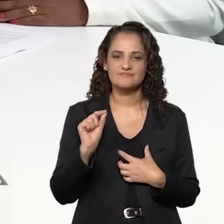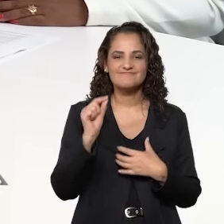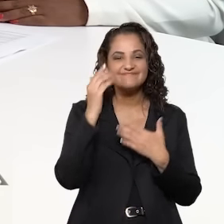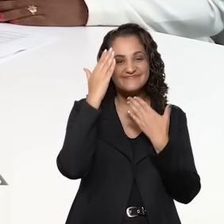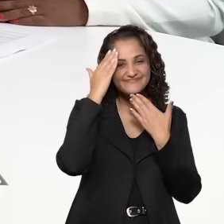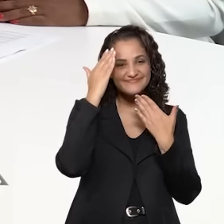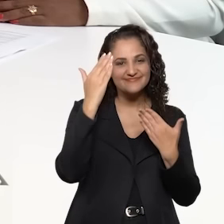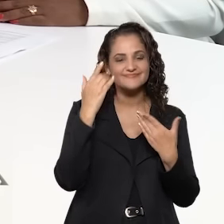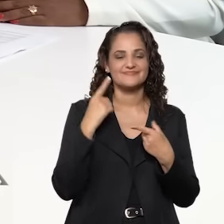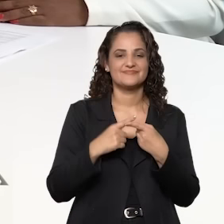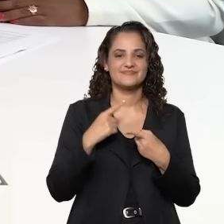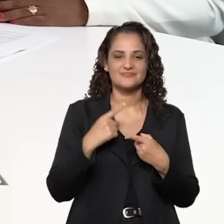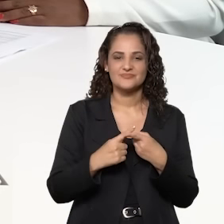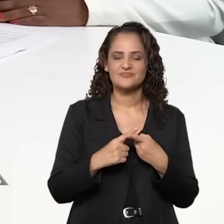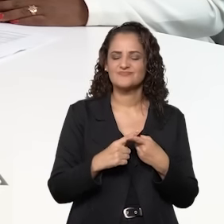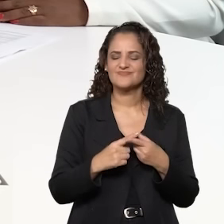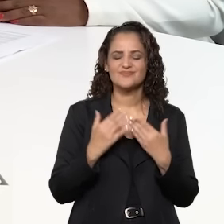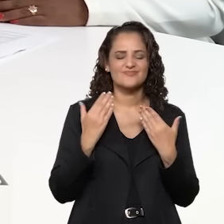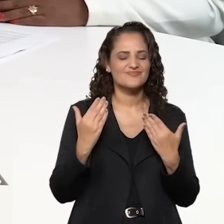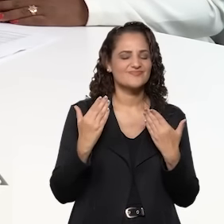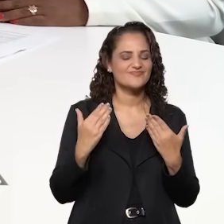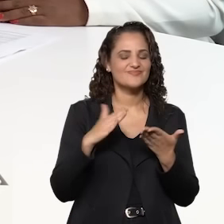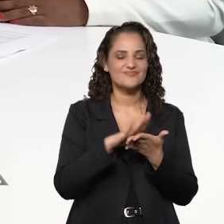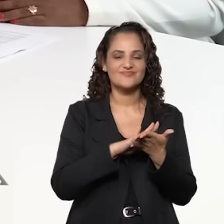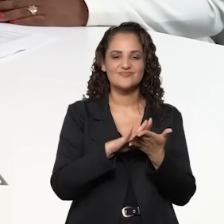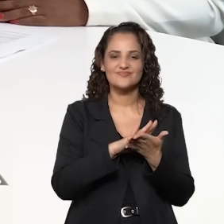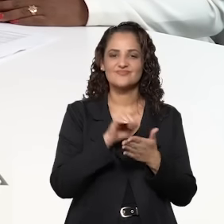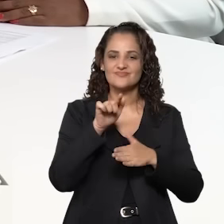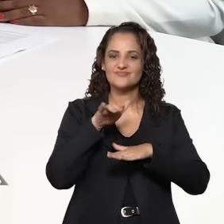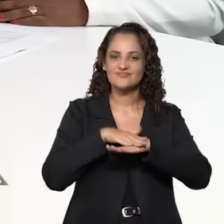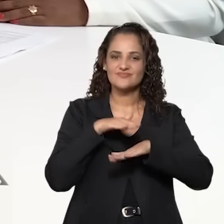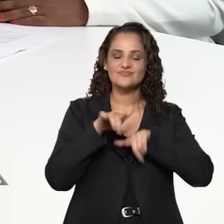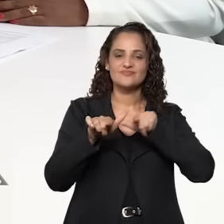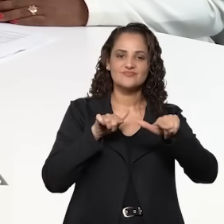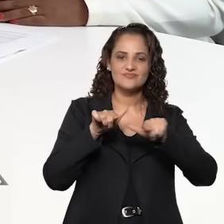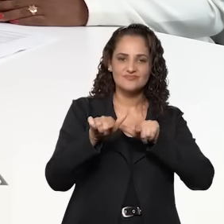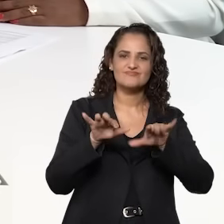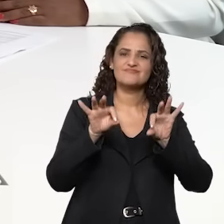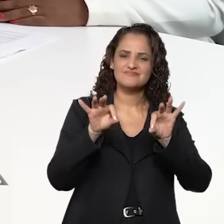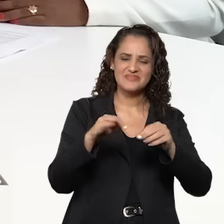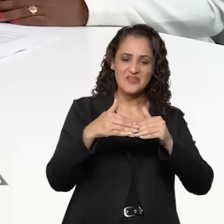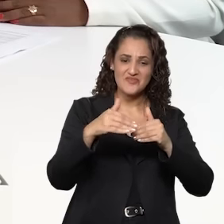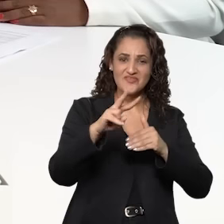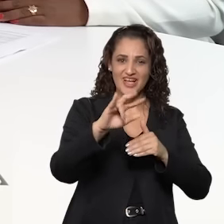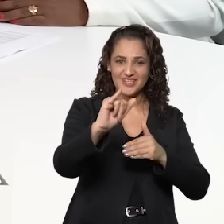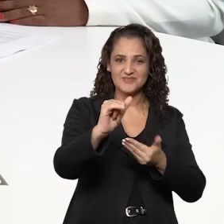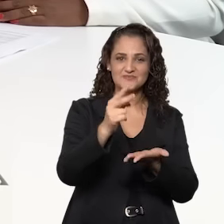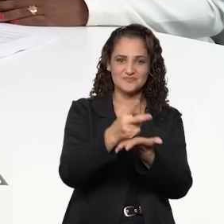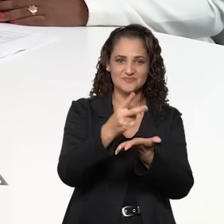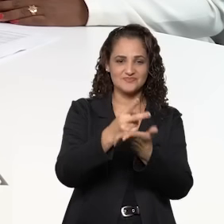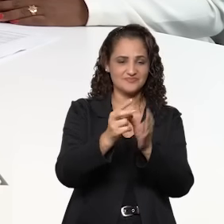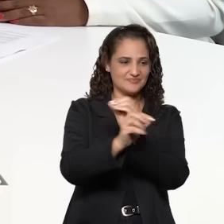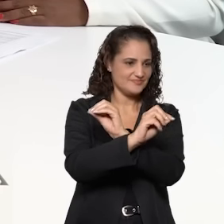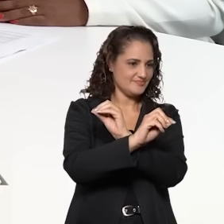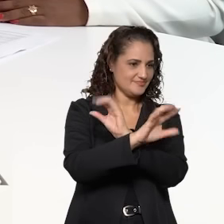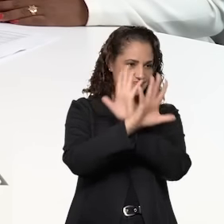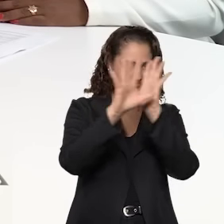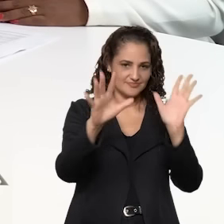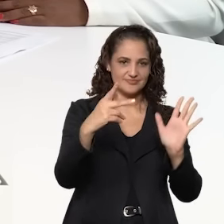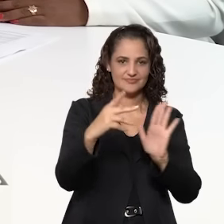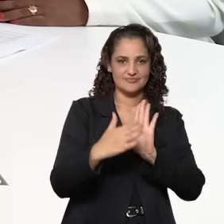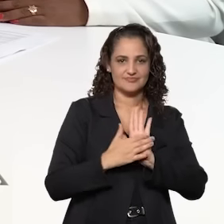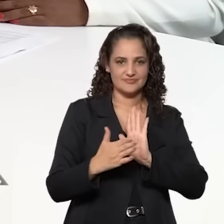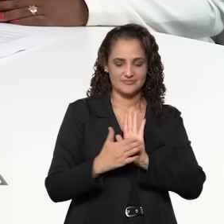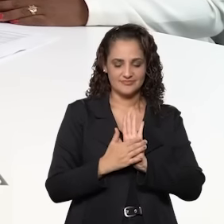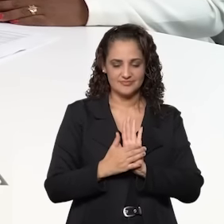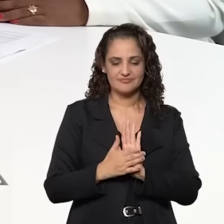trabalho que você fez faz e certamente fará porque fica muito claro que é teu propósito abriu as portas para que a gente pudesse estar